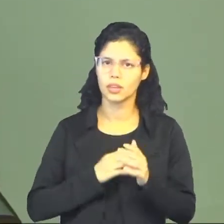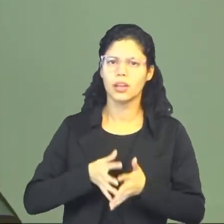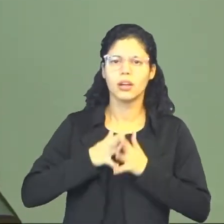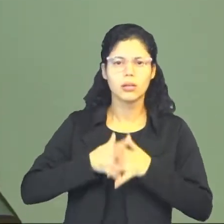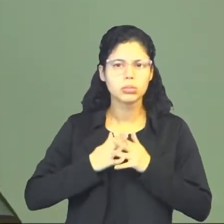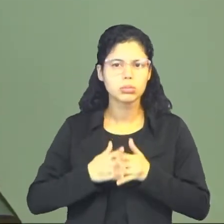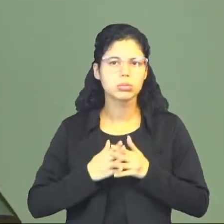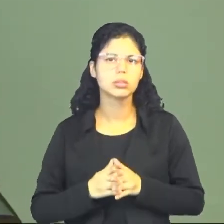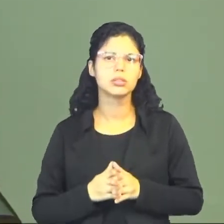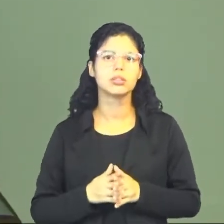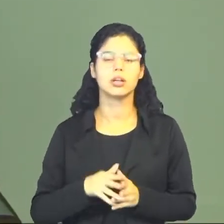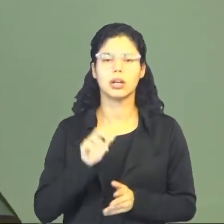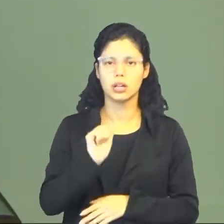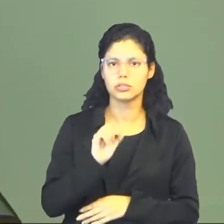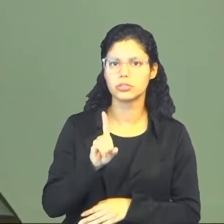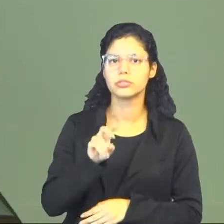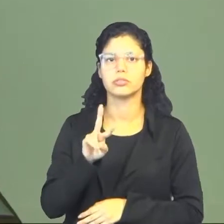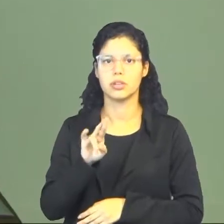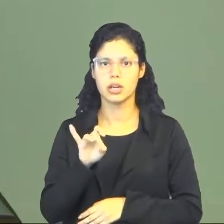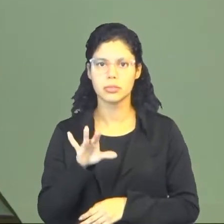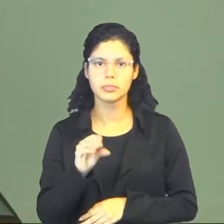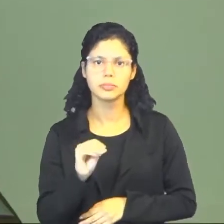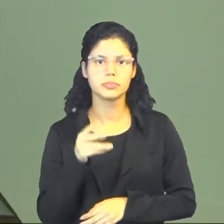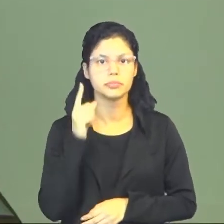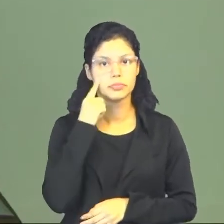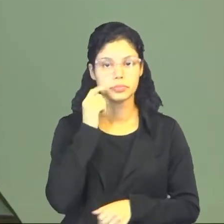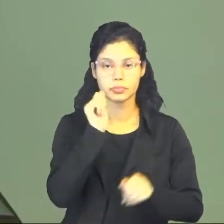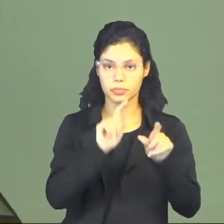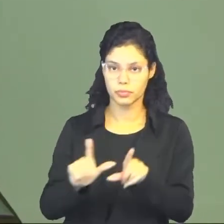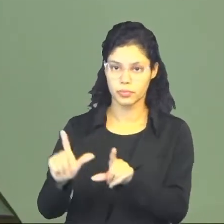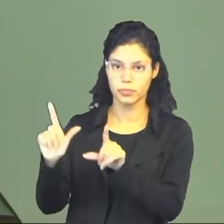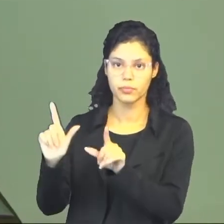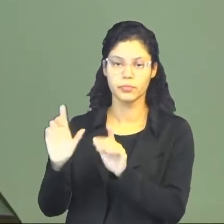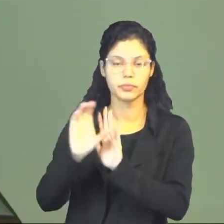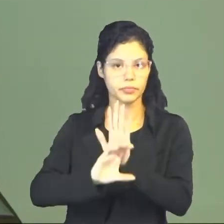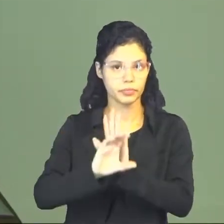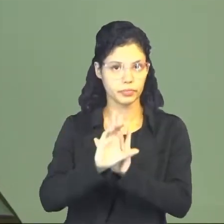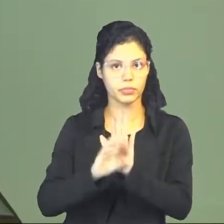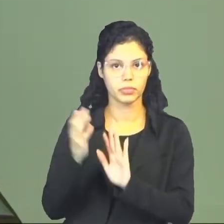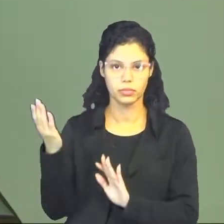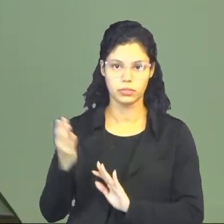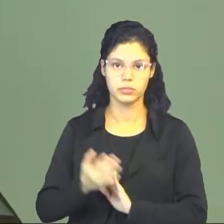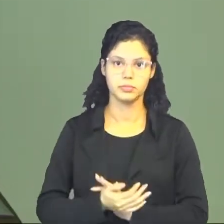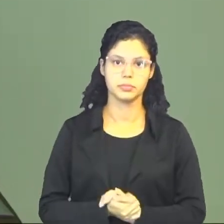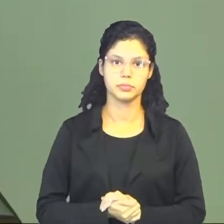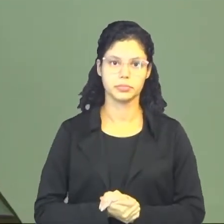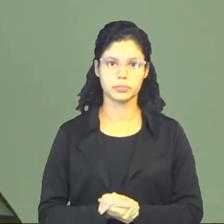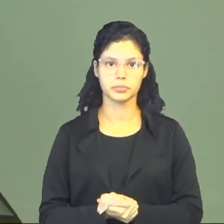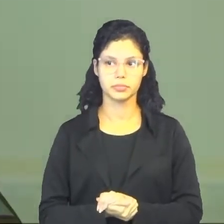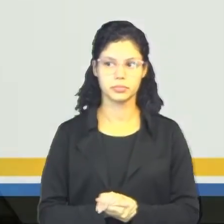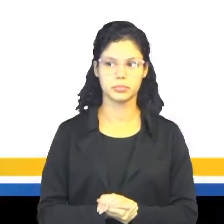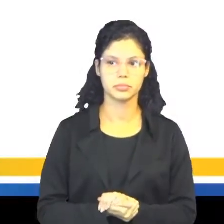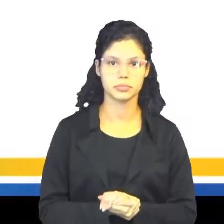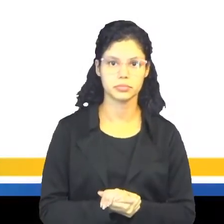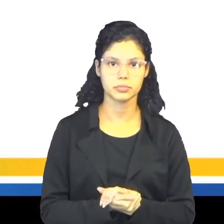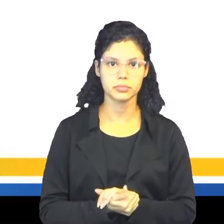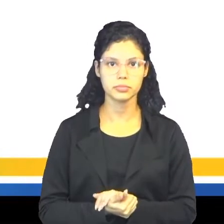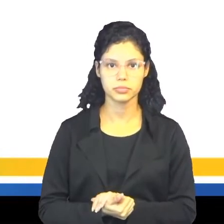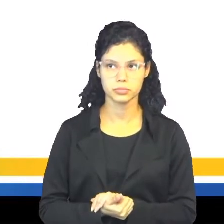com advérbio e adjetivo Olha só vamos na tela para a gente ver o conceito dele vamos lá